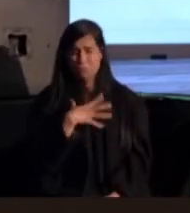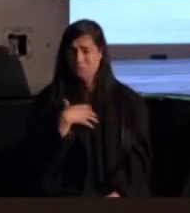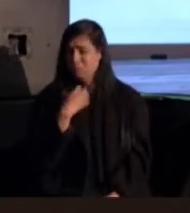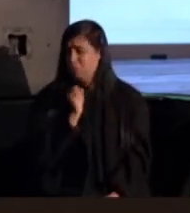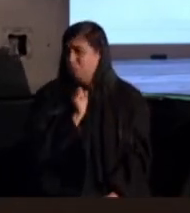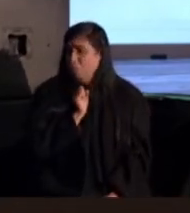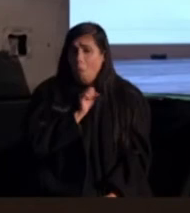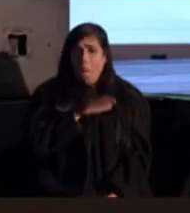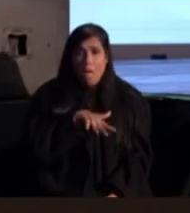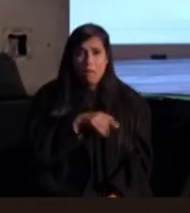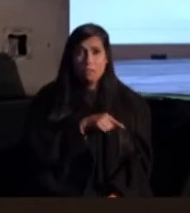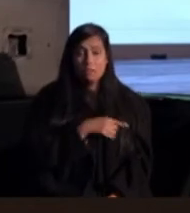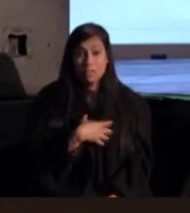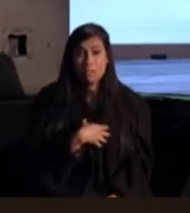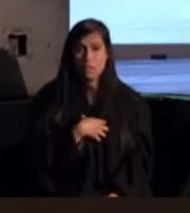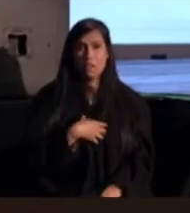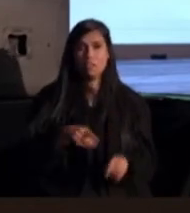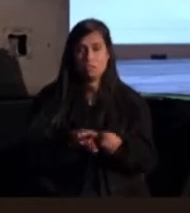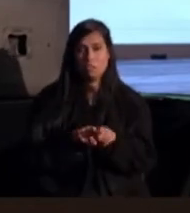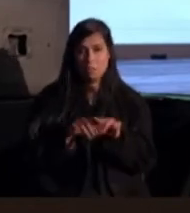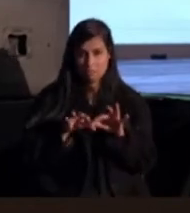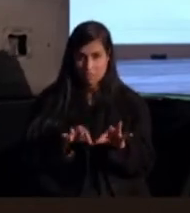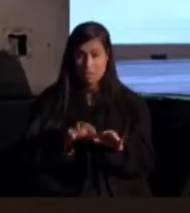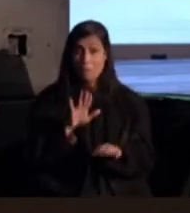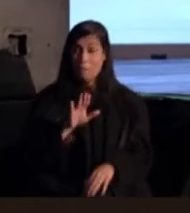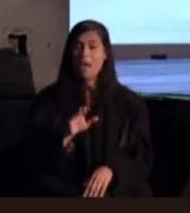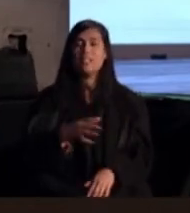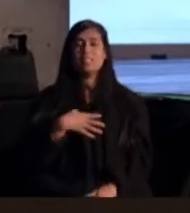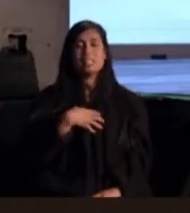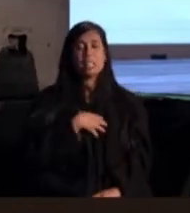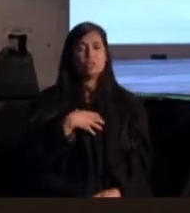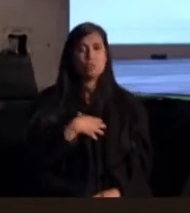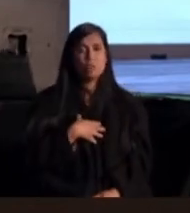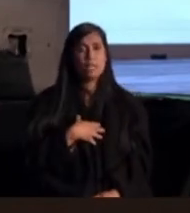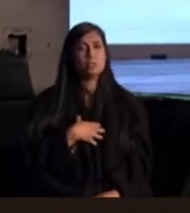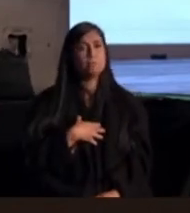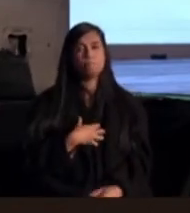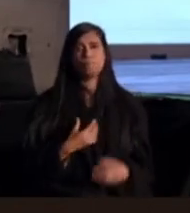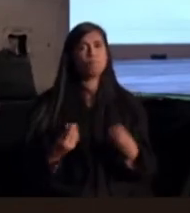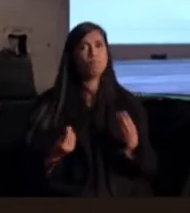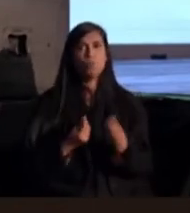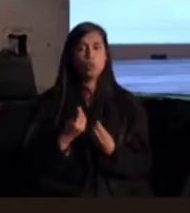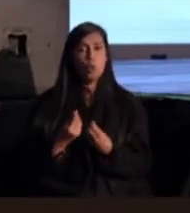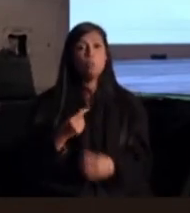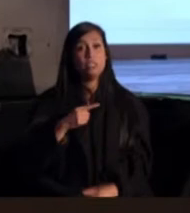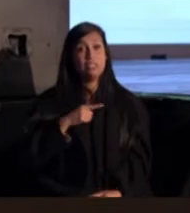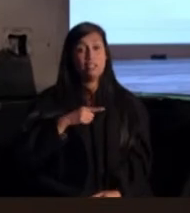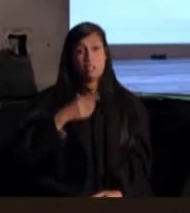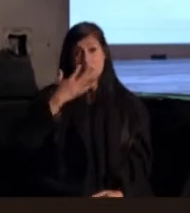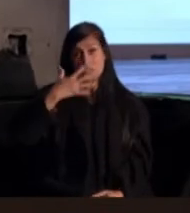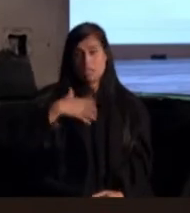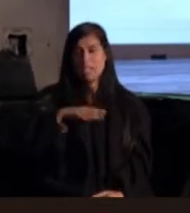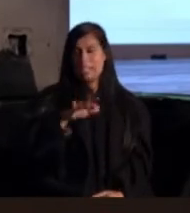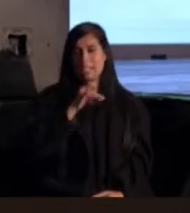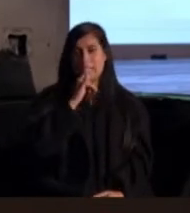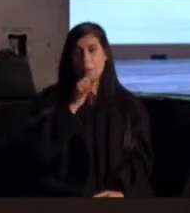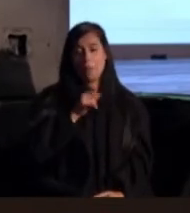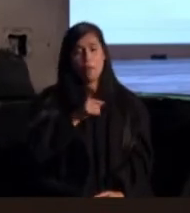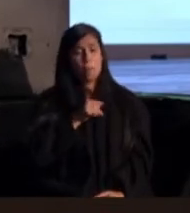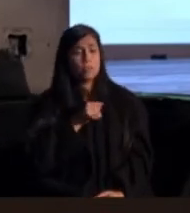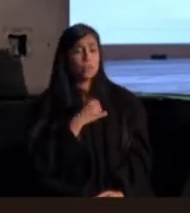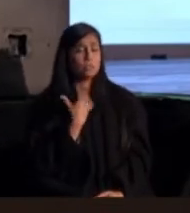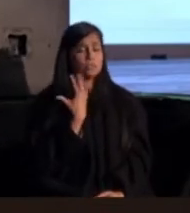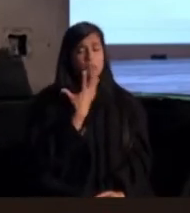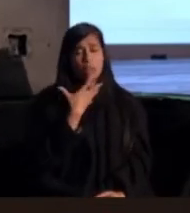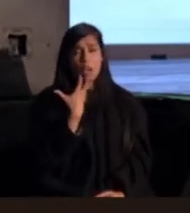nojo. Então, as emoções são muito importantes. Os sentimentos seriam mais crônicos. Então, a pessoa está apaixonada, ela ama,